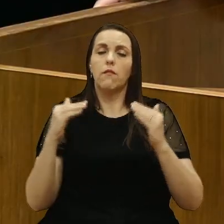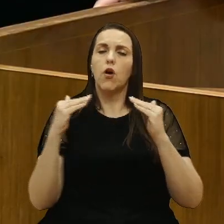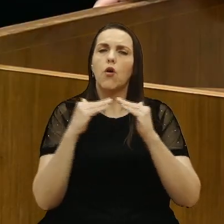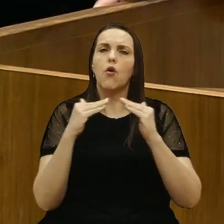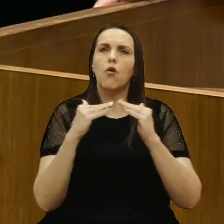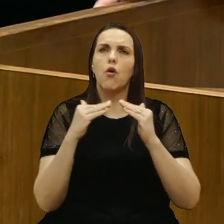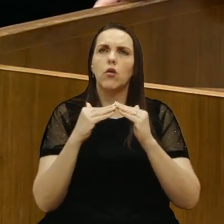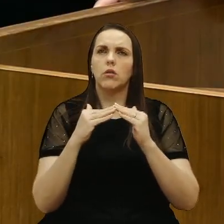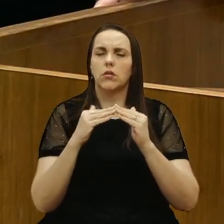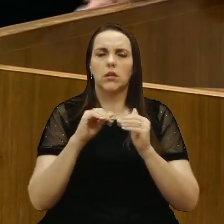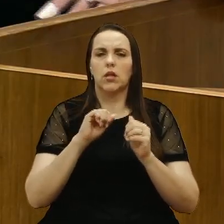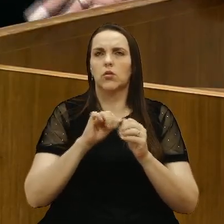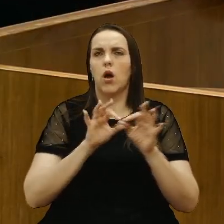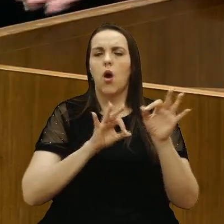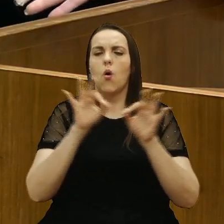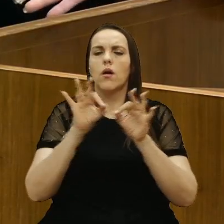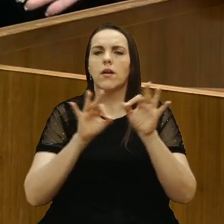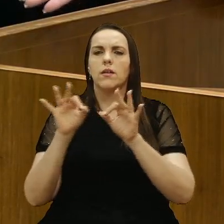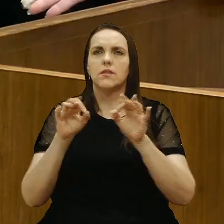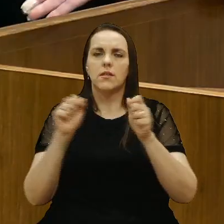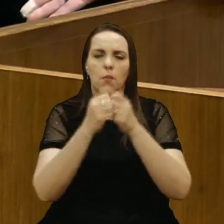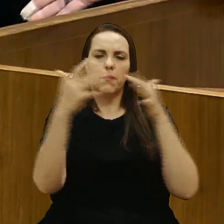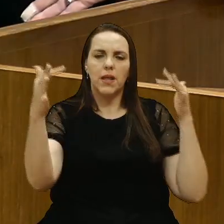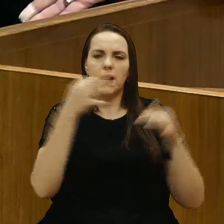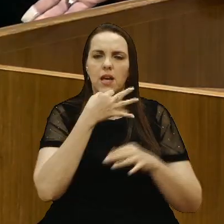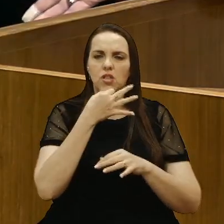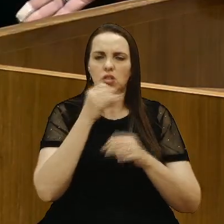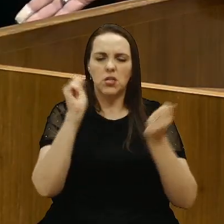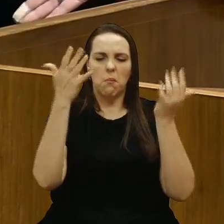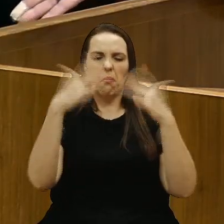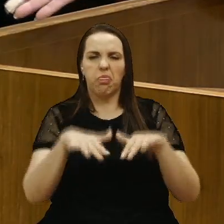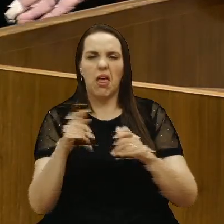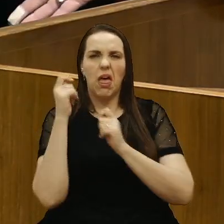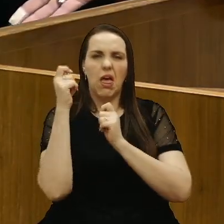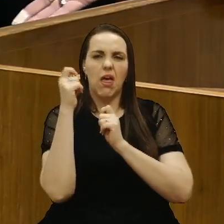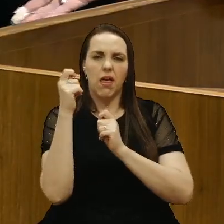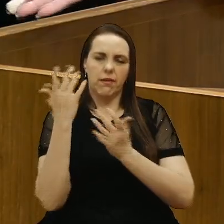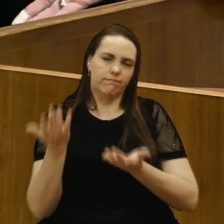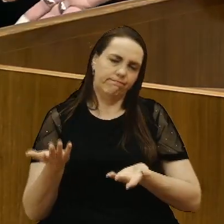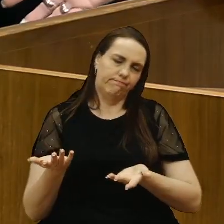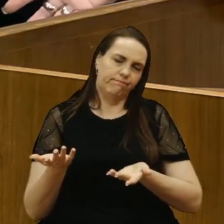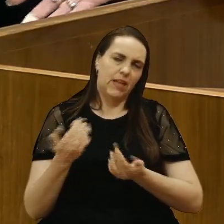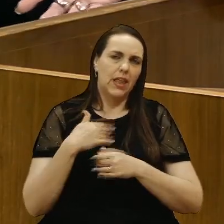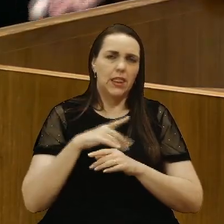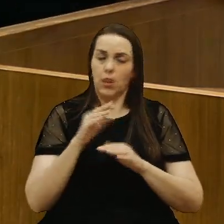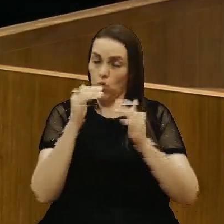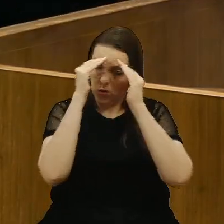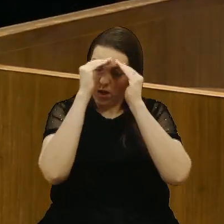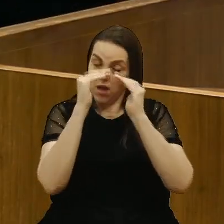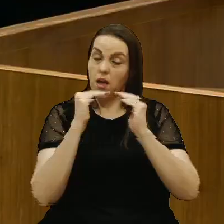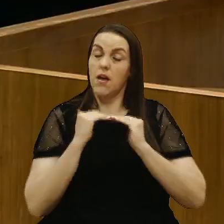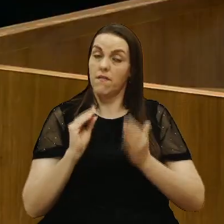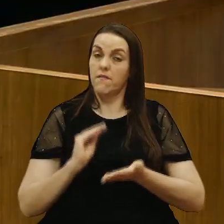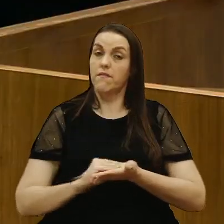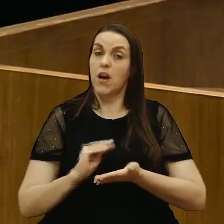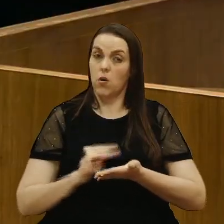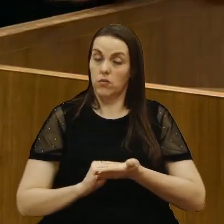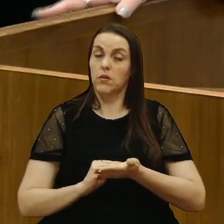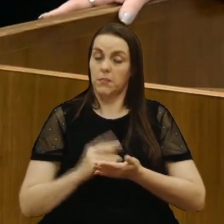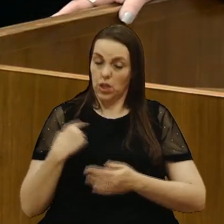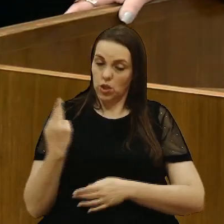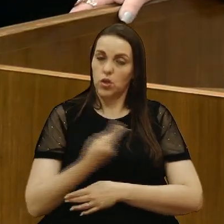em desmobilizar essa atividade no Brilha Caxias. Então, isso é um desrespeito a